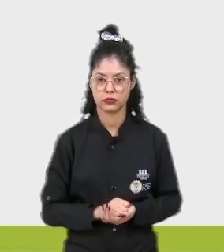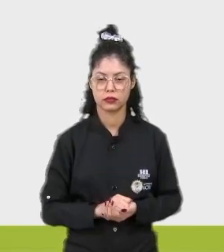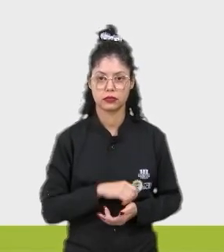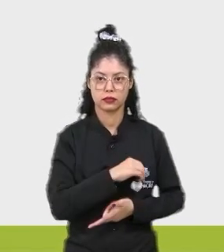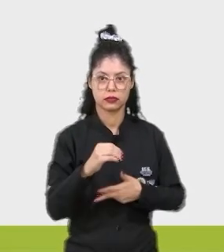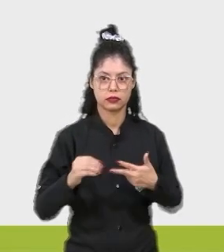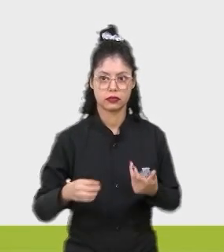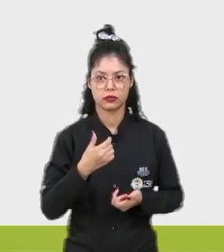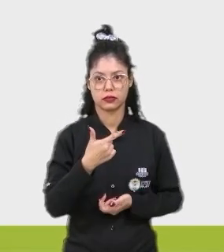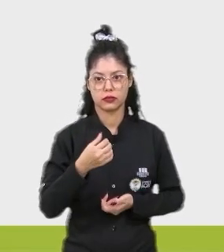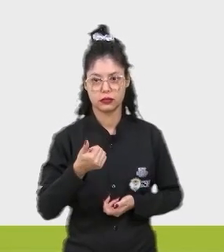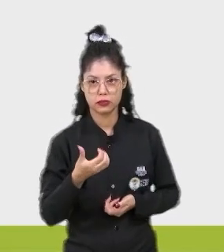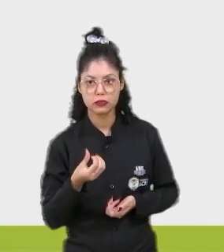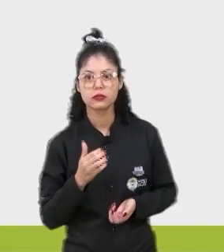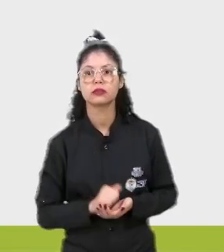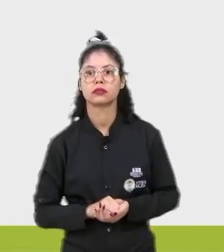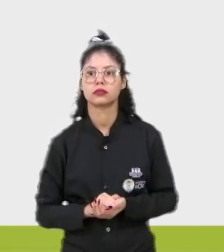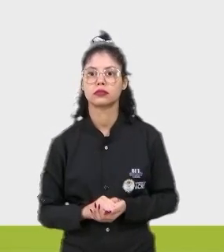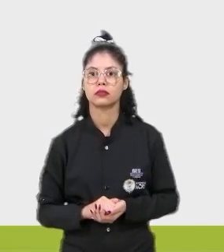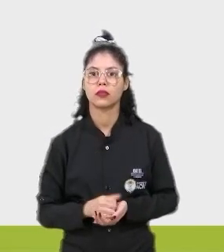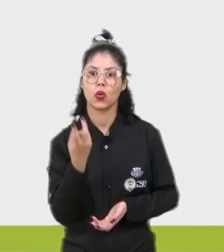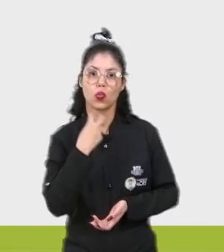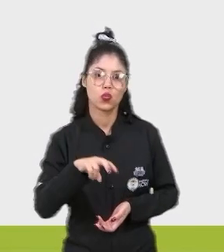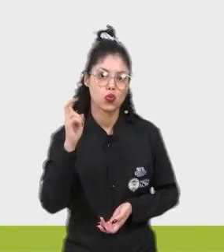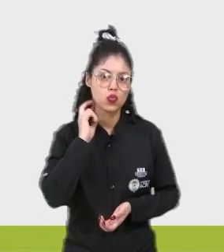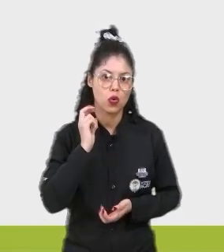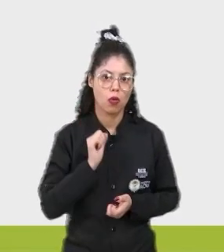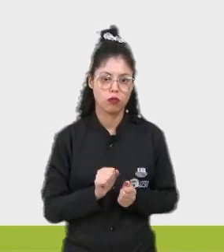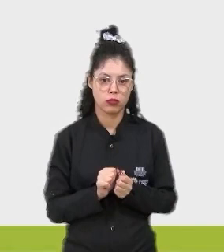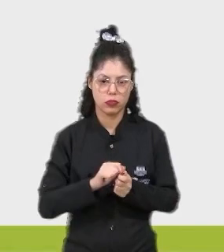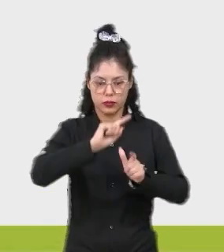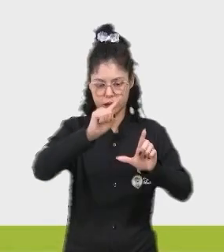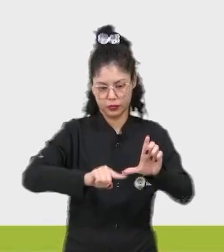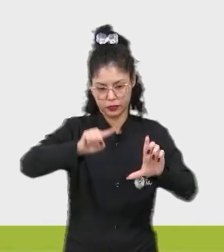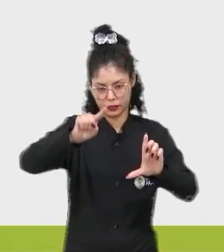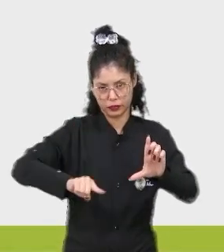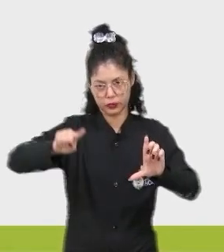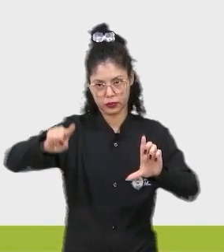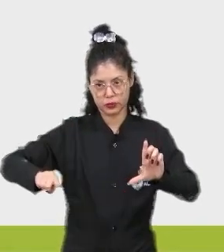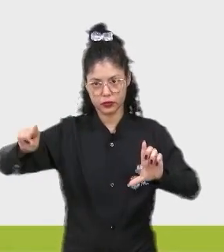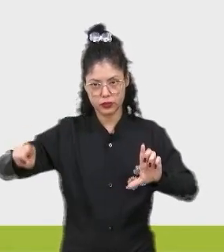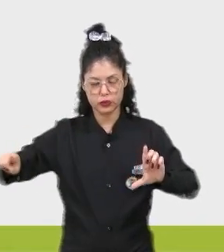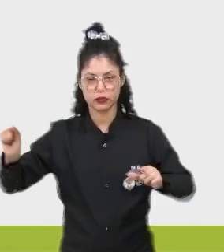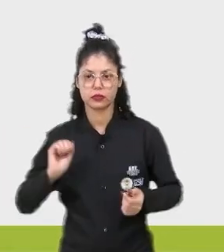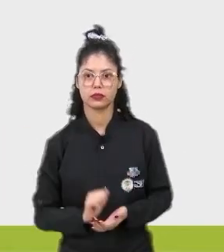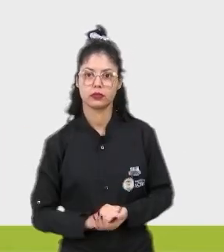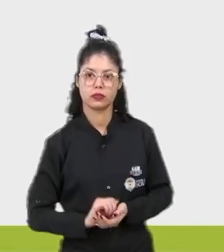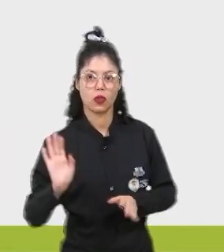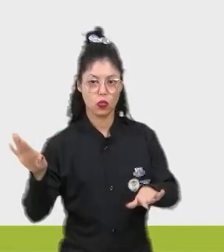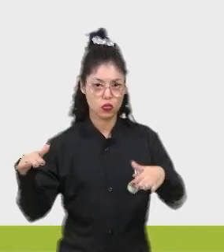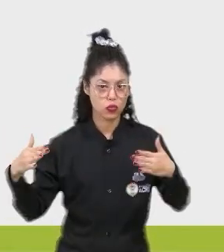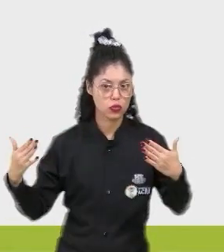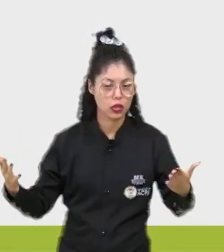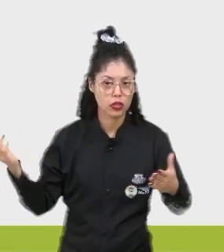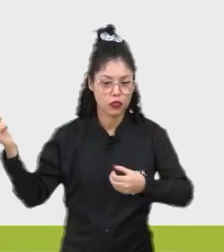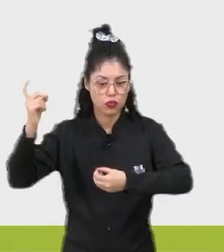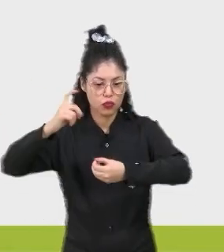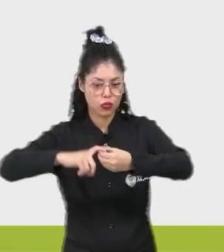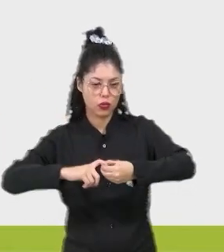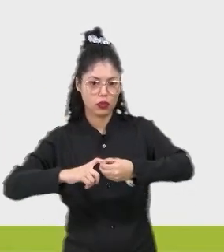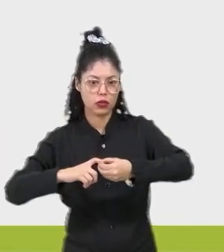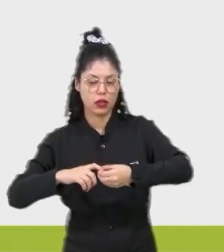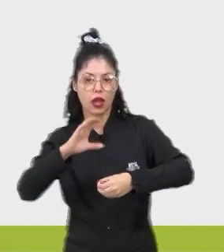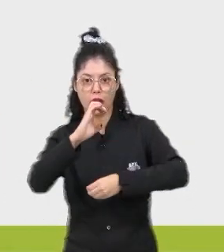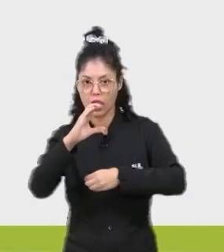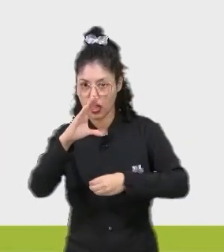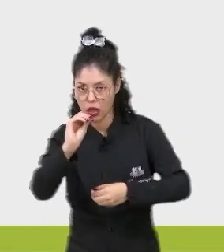Enem de 2016, que nos diz que o morcego emite pulsos de curta duração de ondas ultrassônicas, os quais voltam na forma de